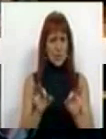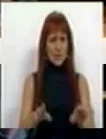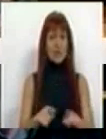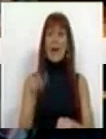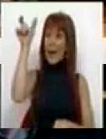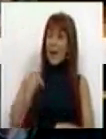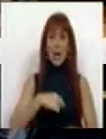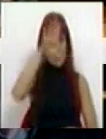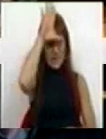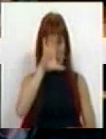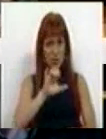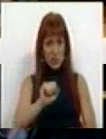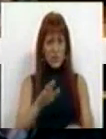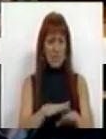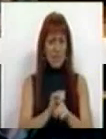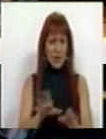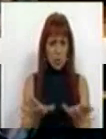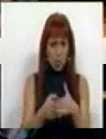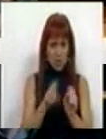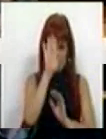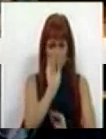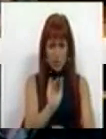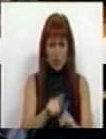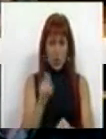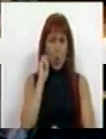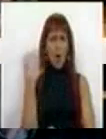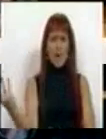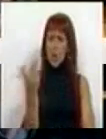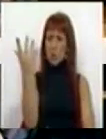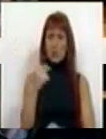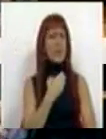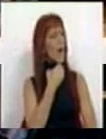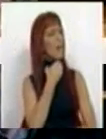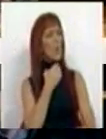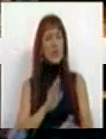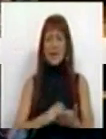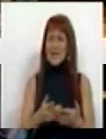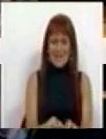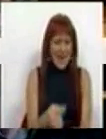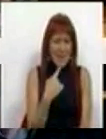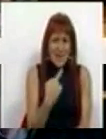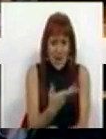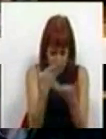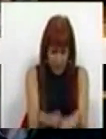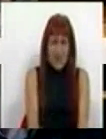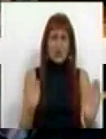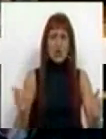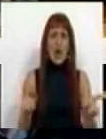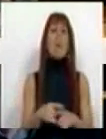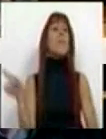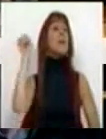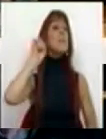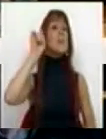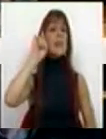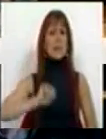eu fui ministro nem membro do conselho de estado homem de cultura cantor intérprete como foi que lembrado mas